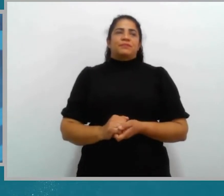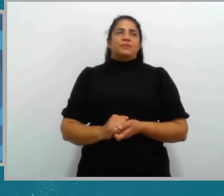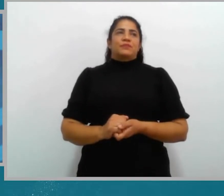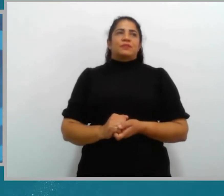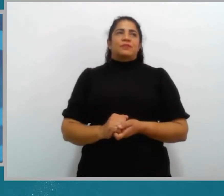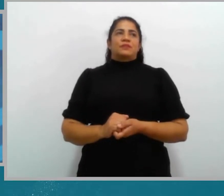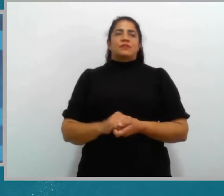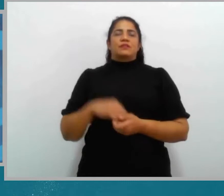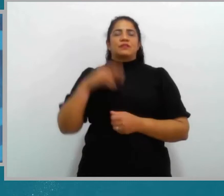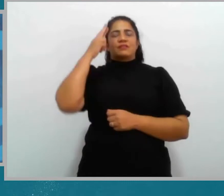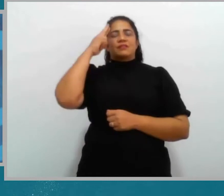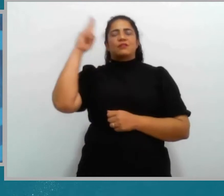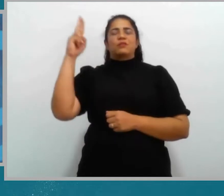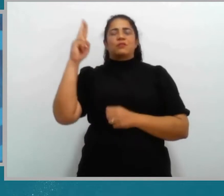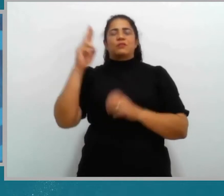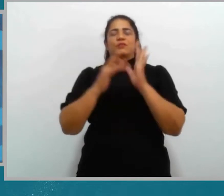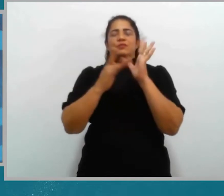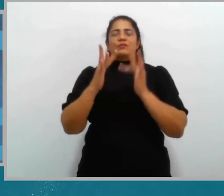Senhor Jesus.